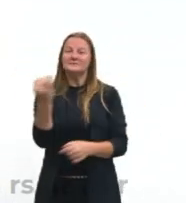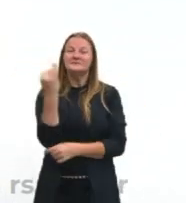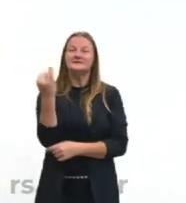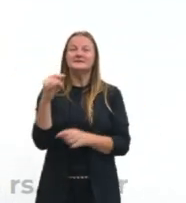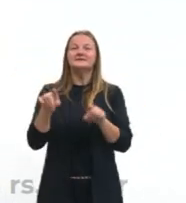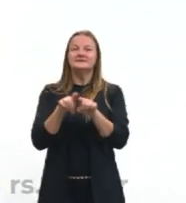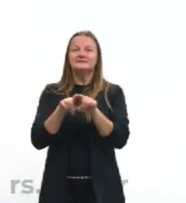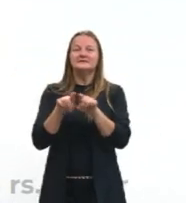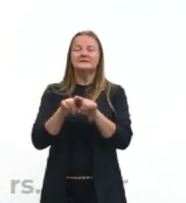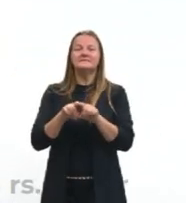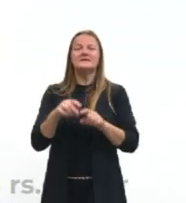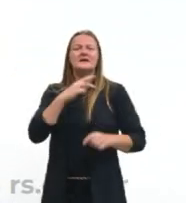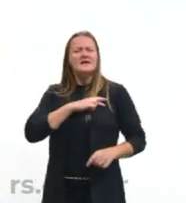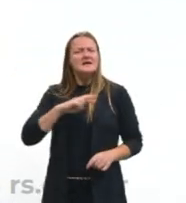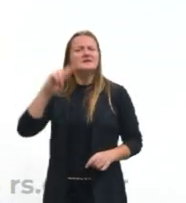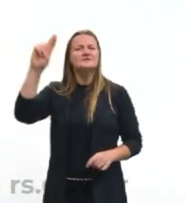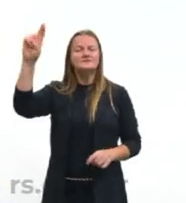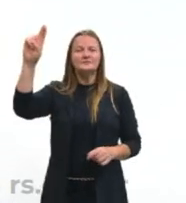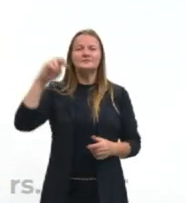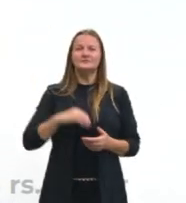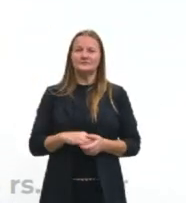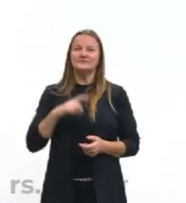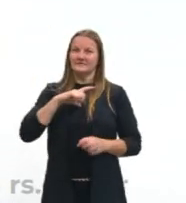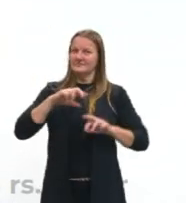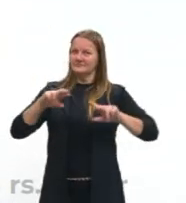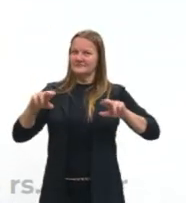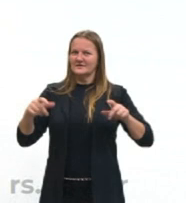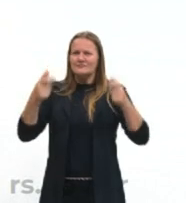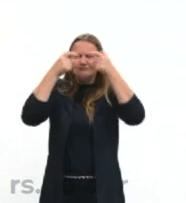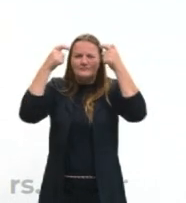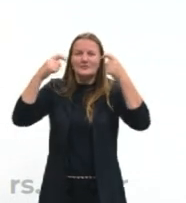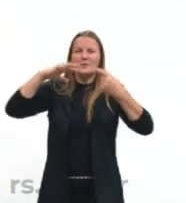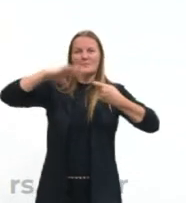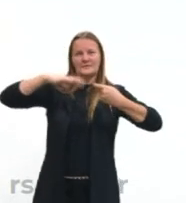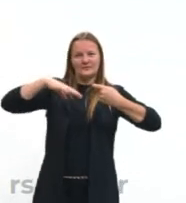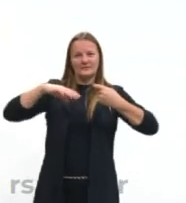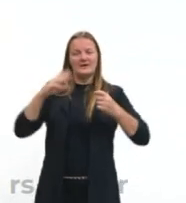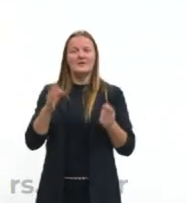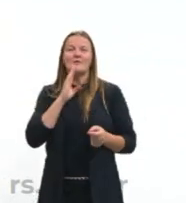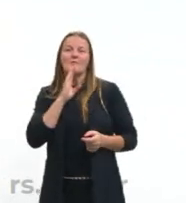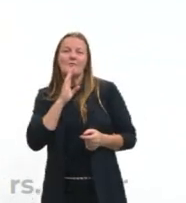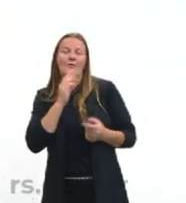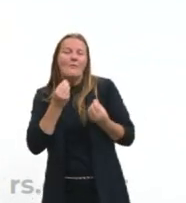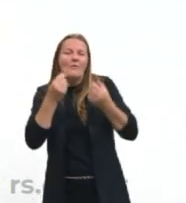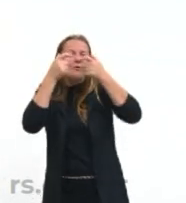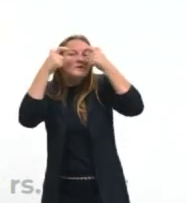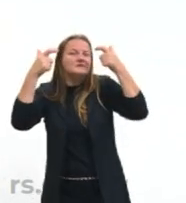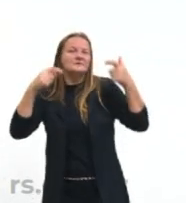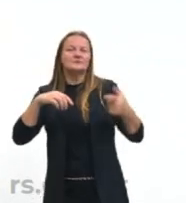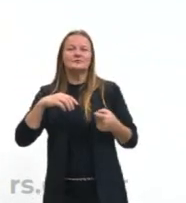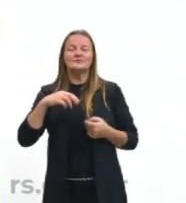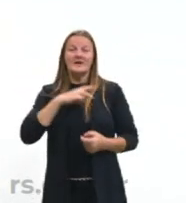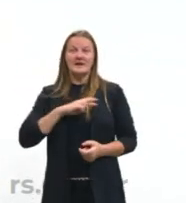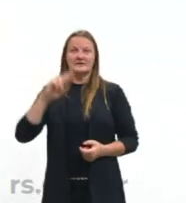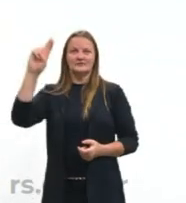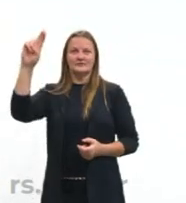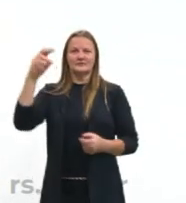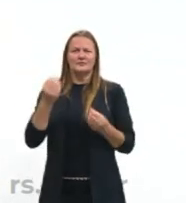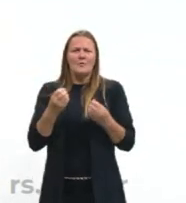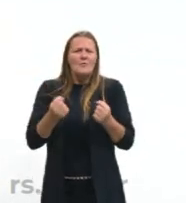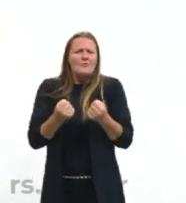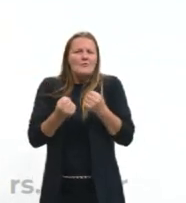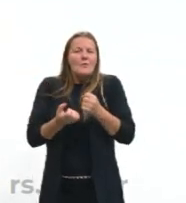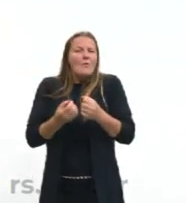é o conhecimento religioso nos vemos o conhecimento mitológico agora vamos para o conhecimento religioso em que se sustenta